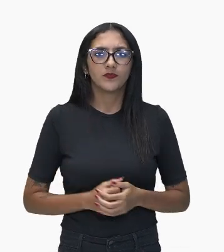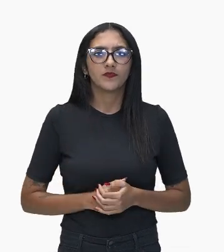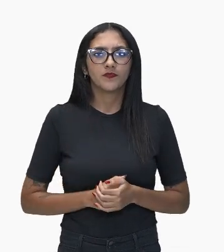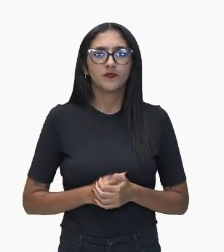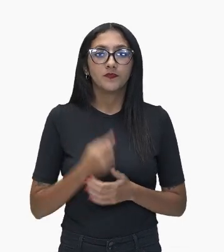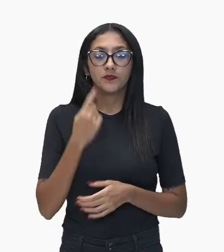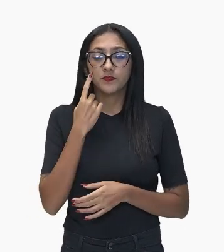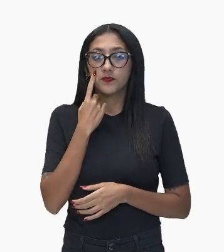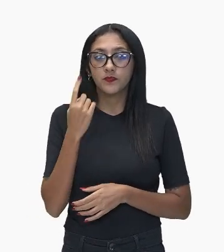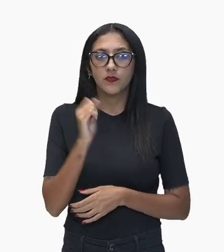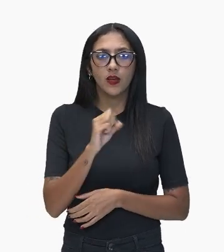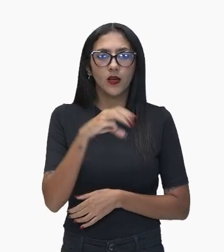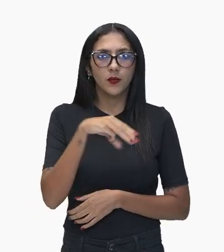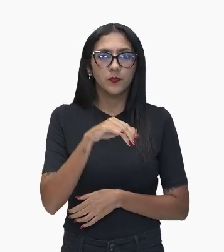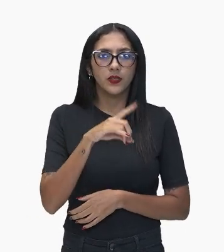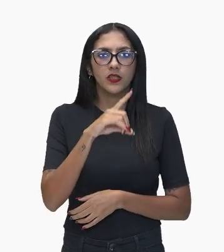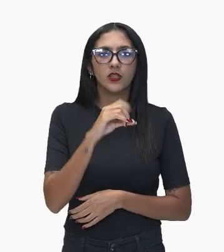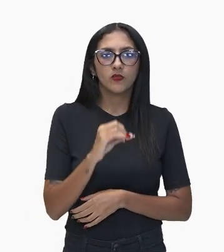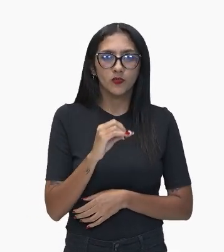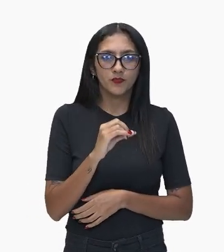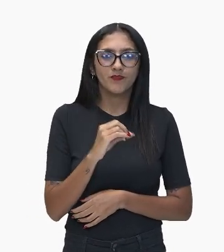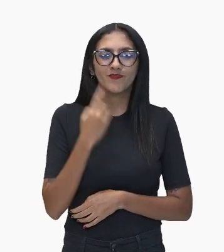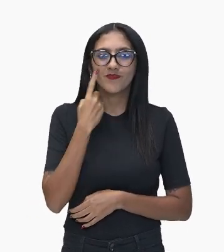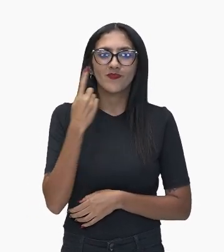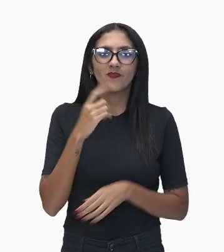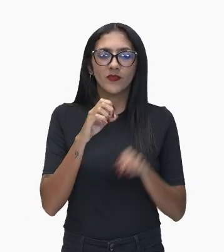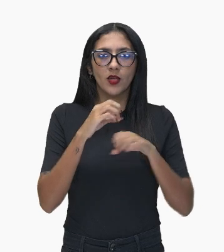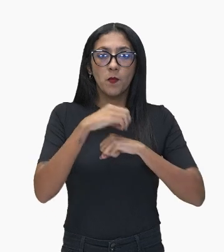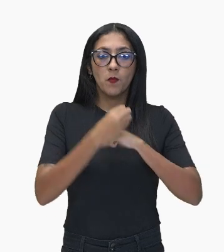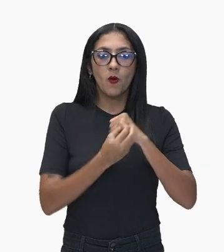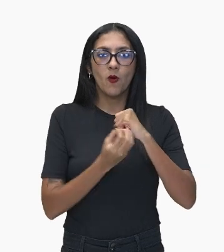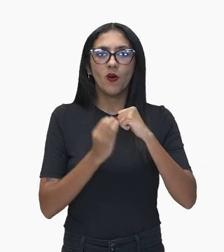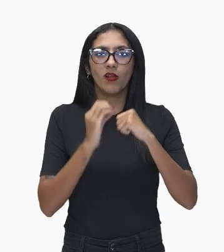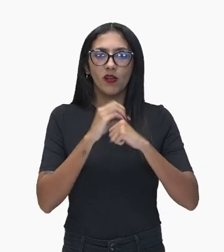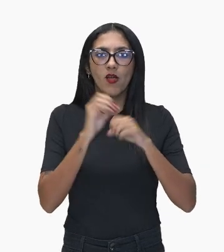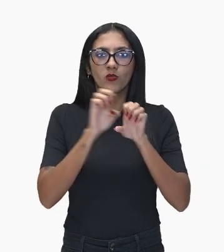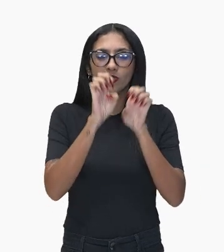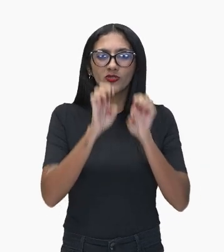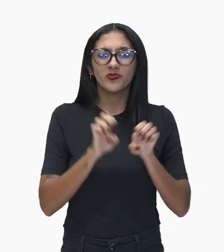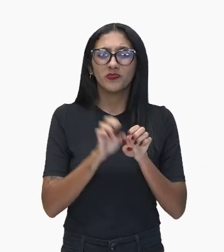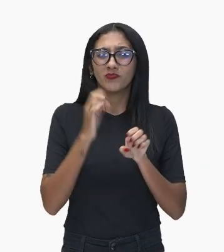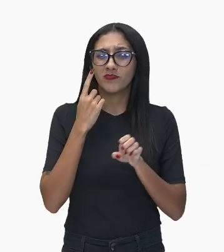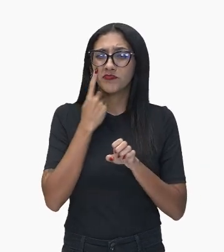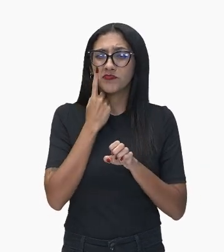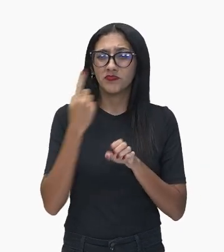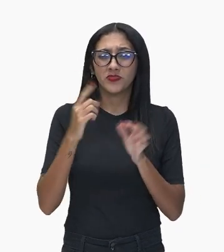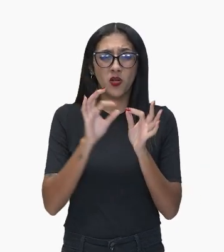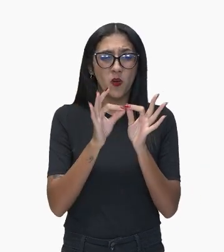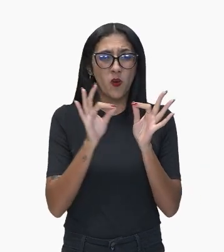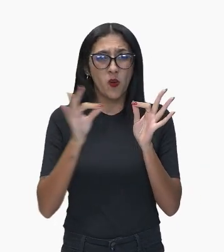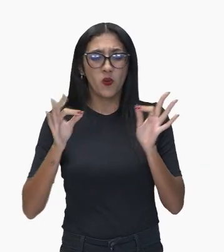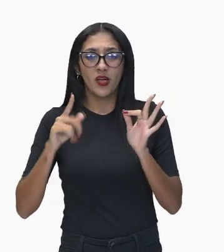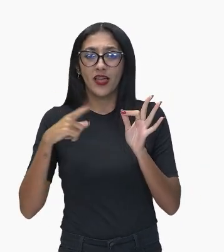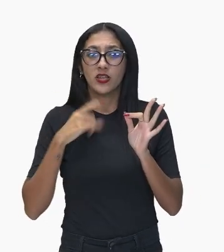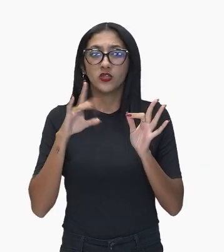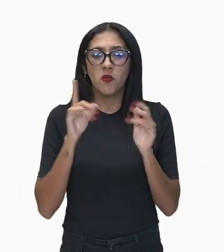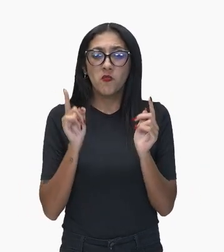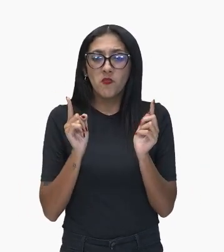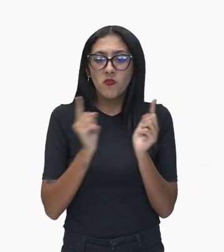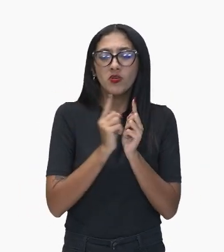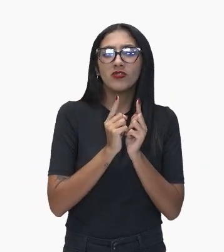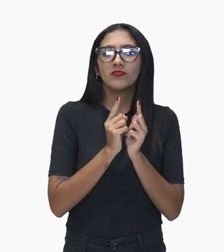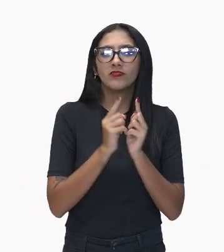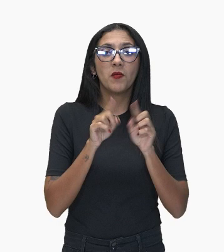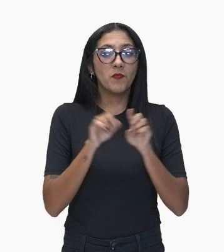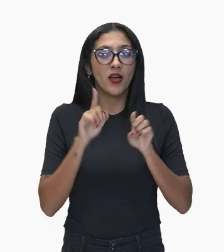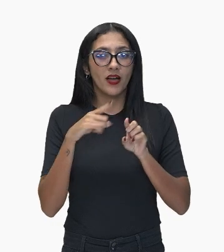amido. Olhem só aqui a molécula do amido, como é enorme. Esse é só um trechinho da molécula do